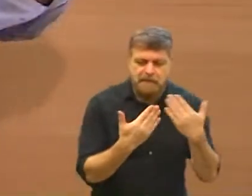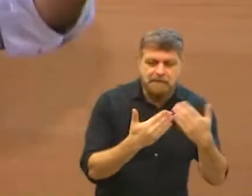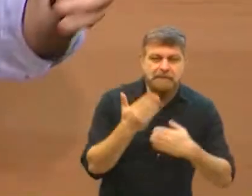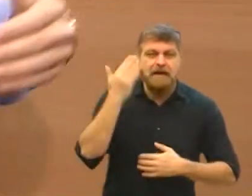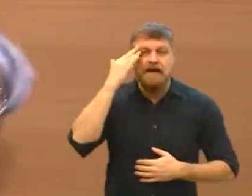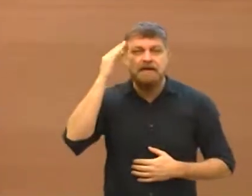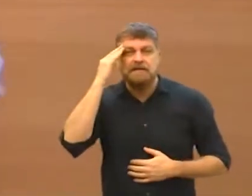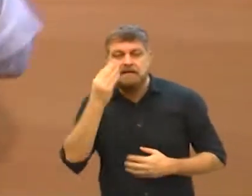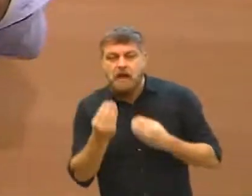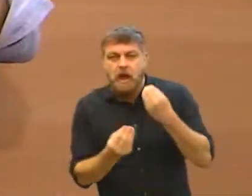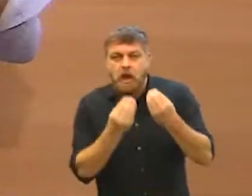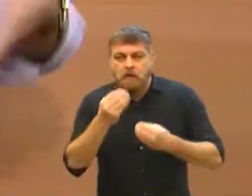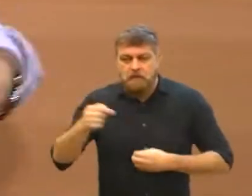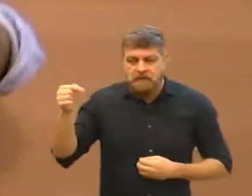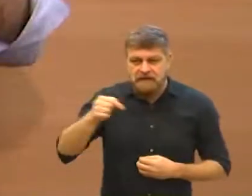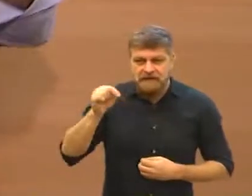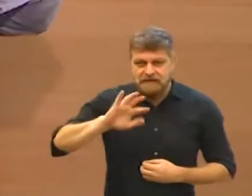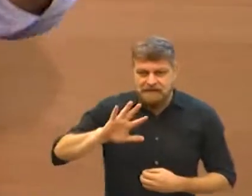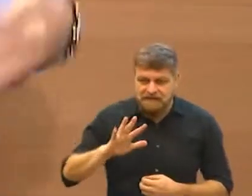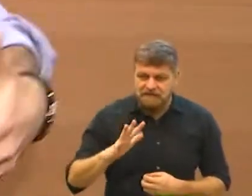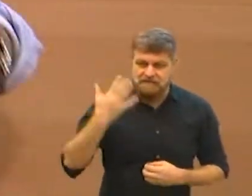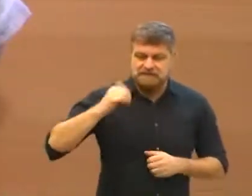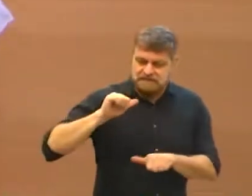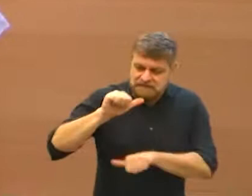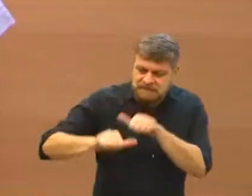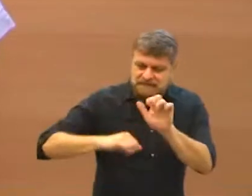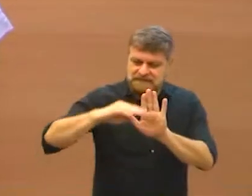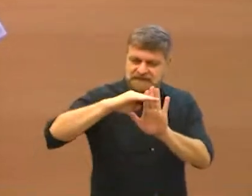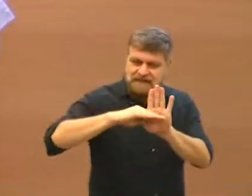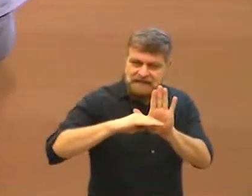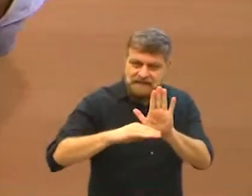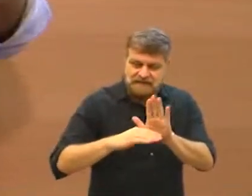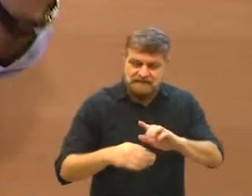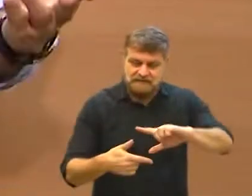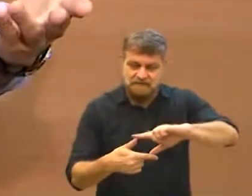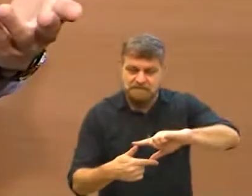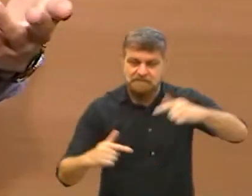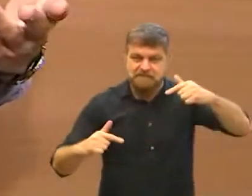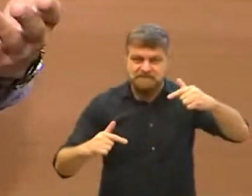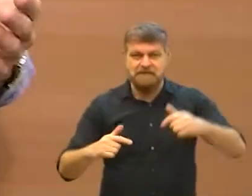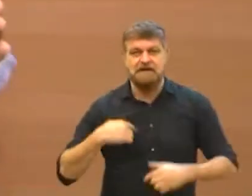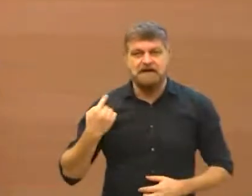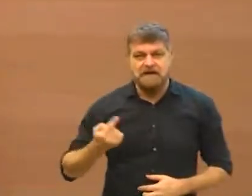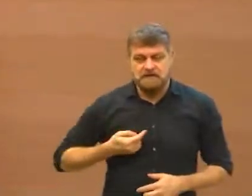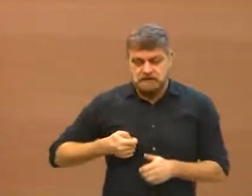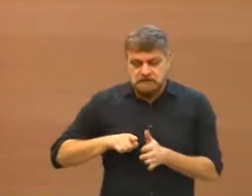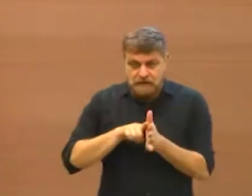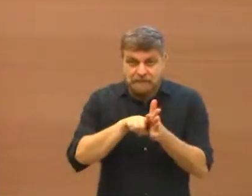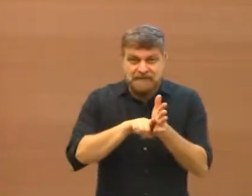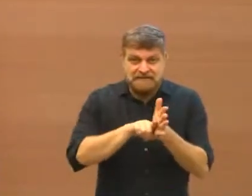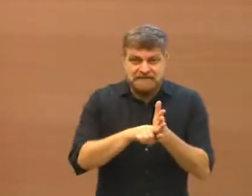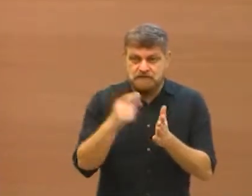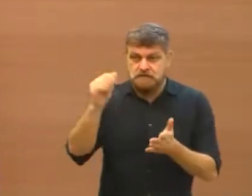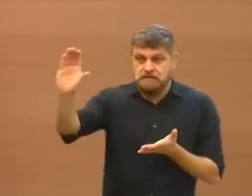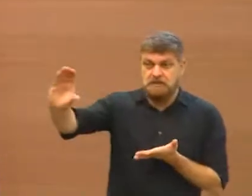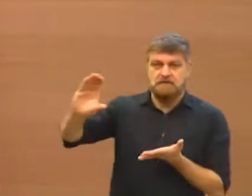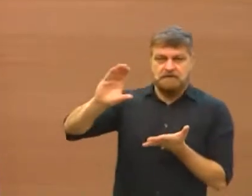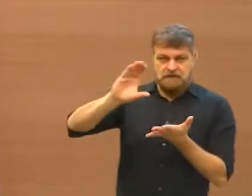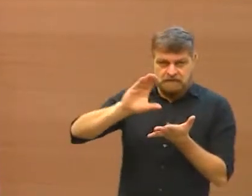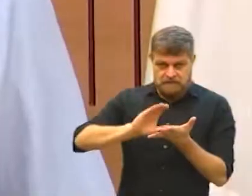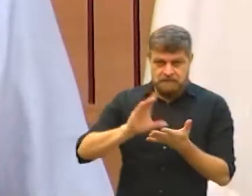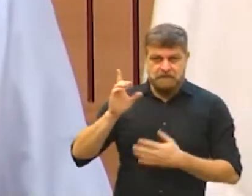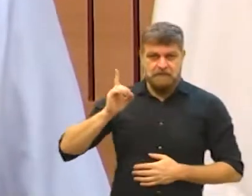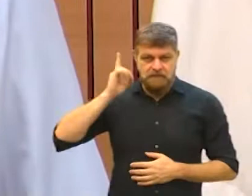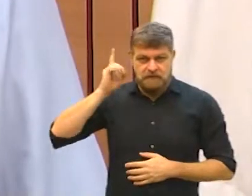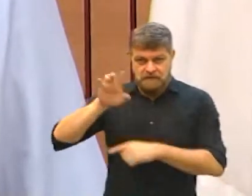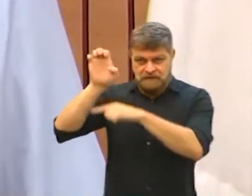Gaspar, entender como é que foi o revogaço aqui que ele está lutando tanto, as pautas de liberdade econômica, é visitar e fiscalizar emendas